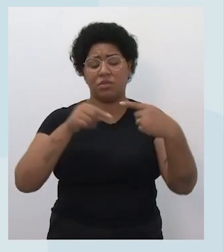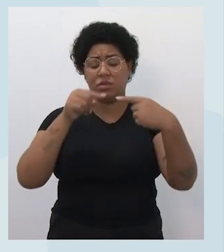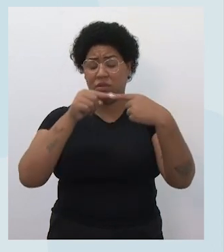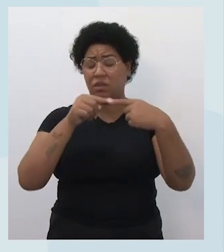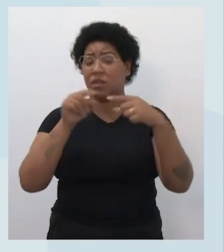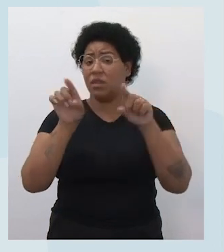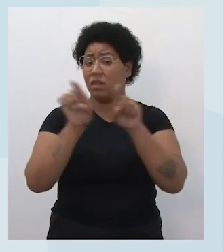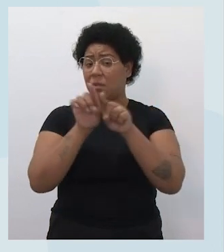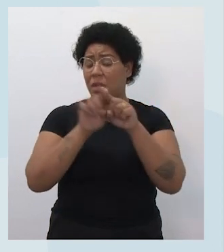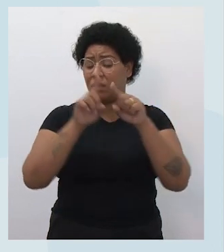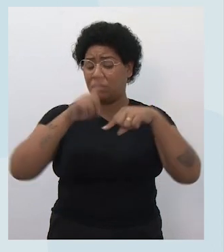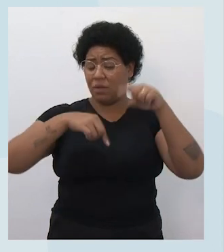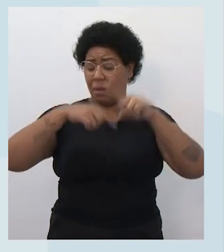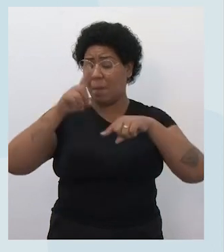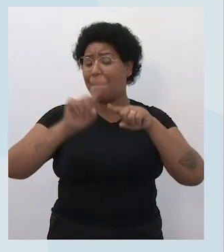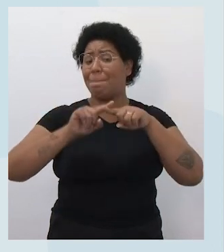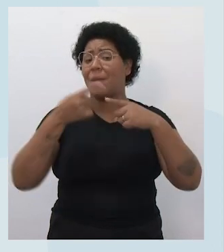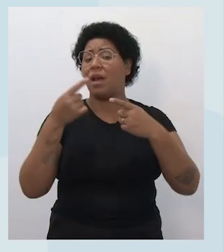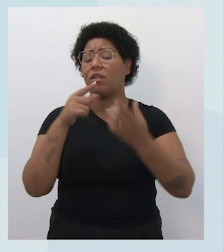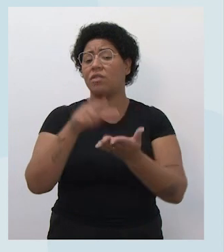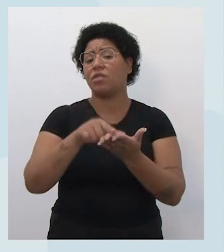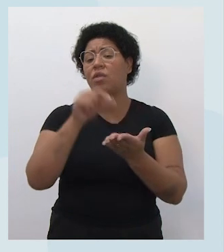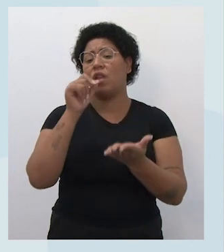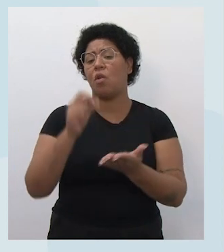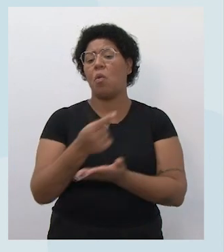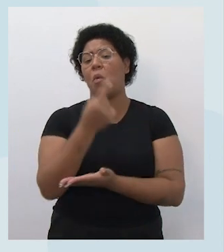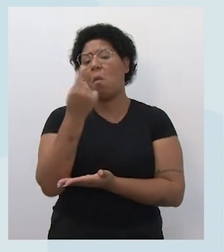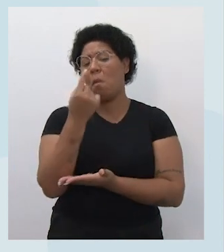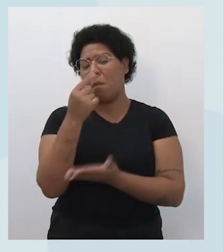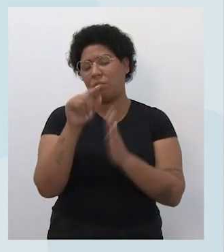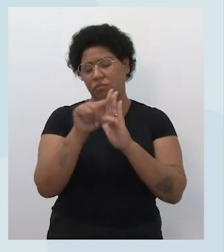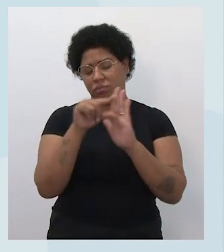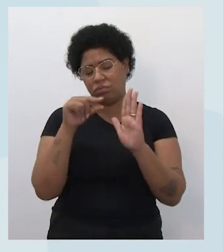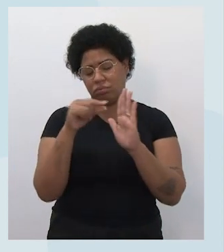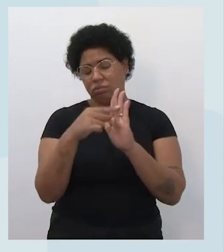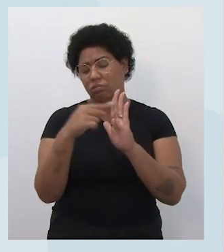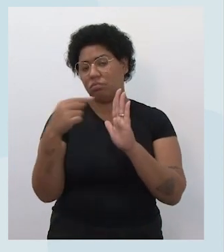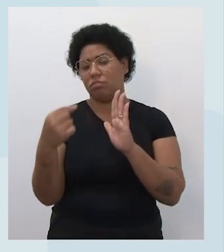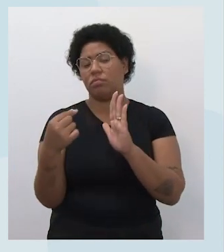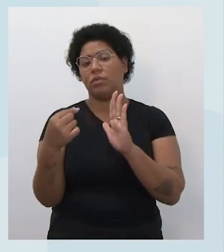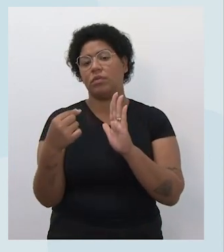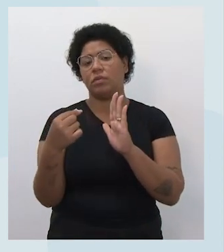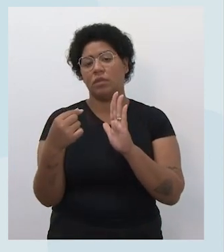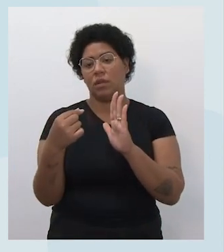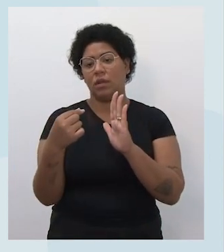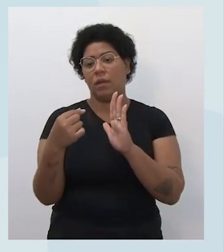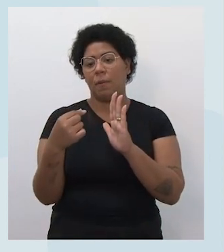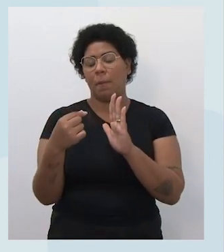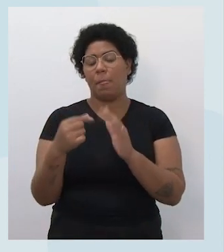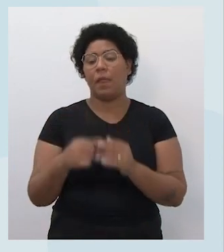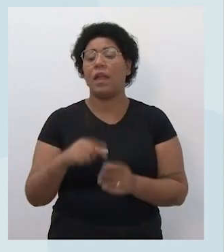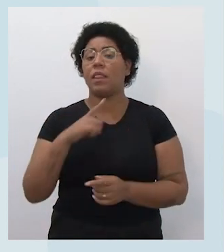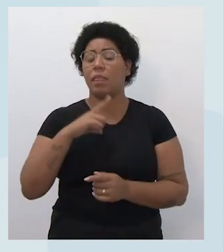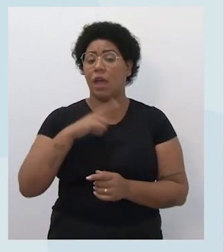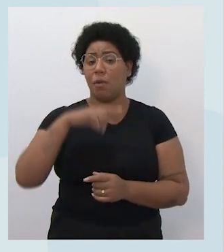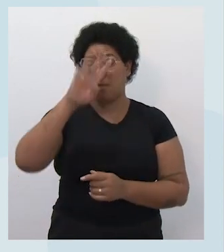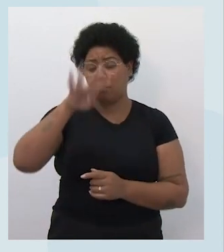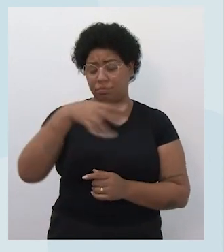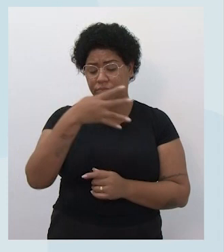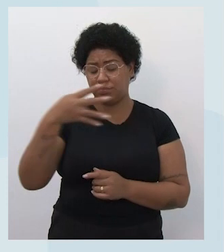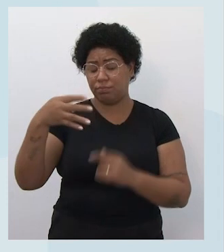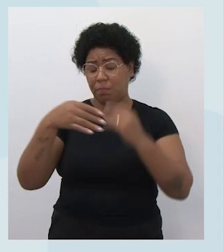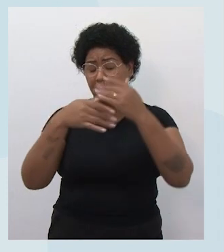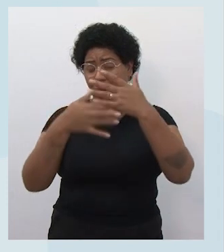material. Nós trouxemos apenas uma linha desses objetivos, existe uma tabela um pouco maior. E o exemplo